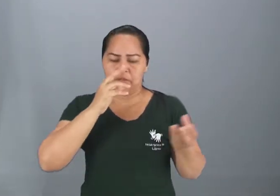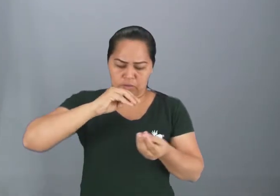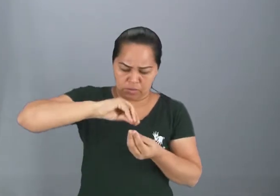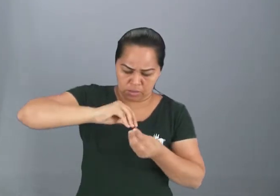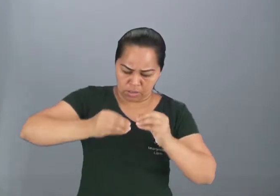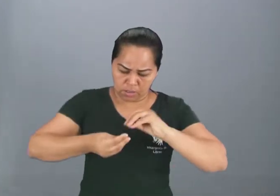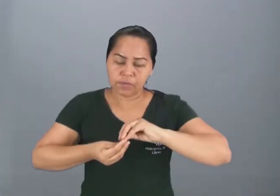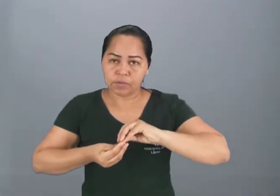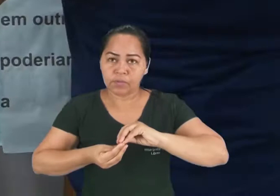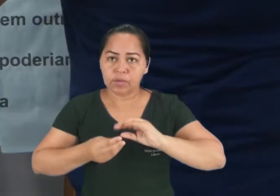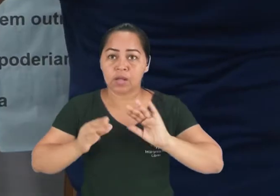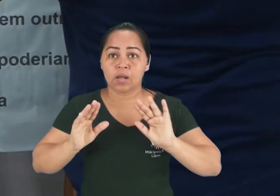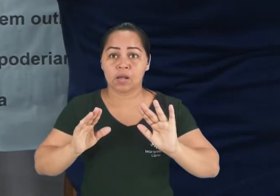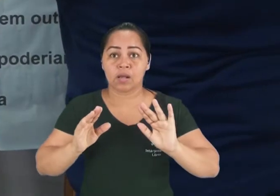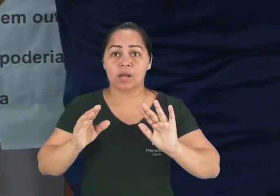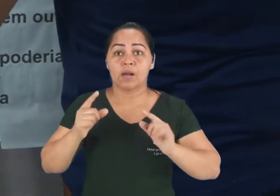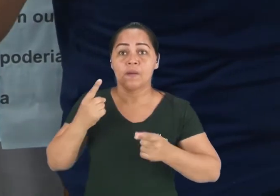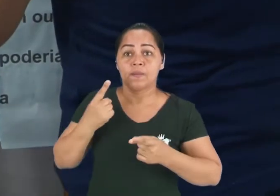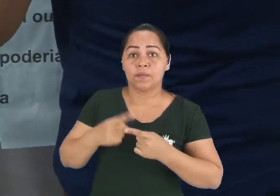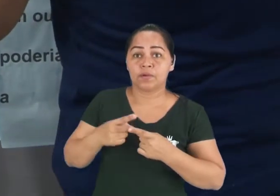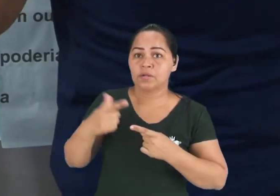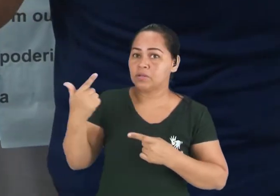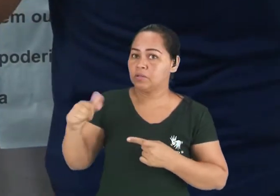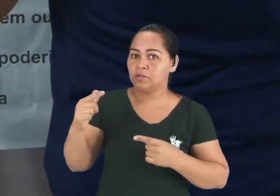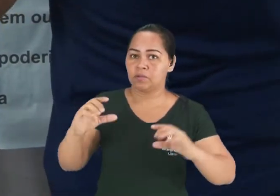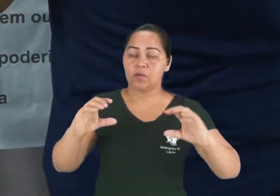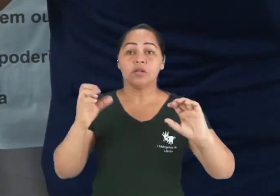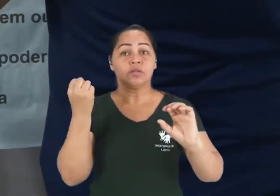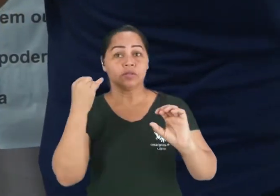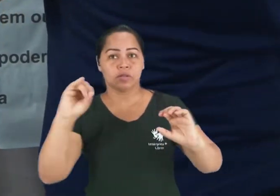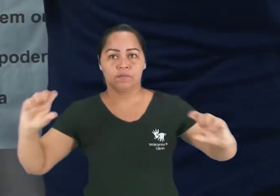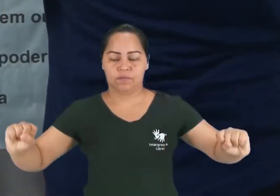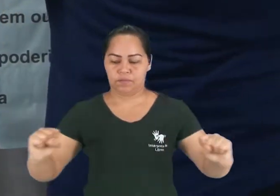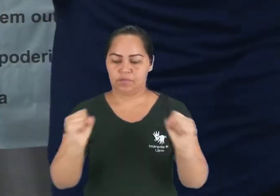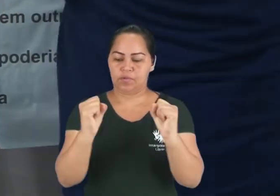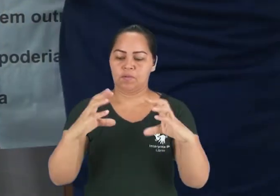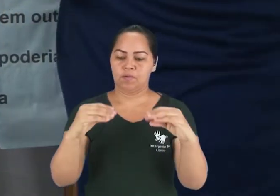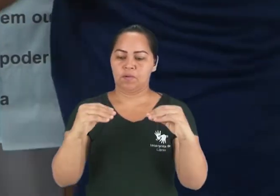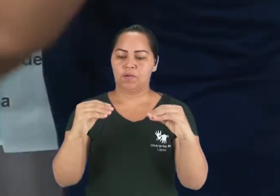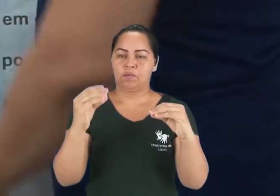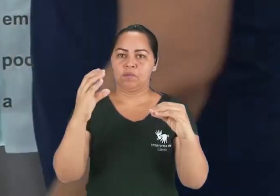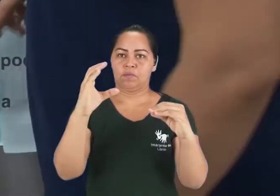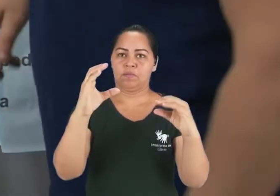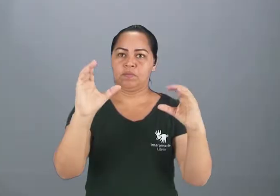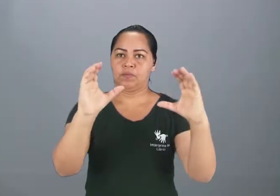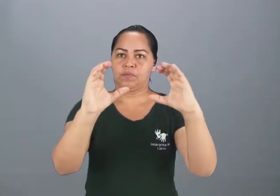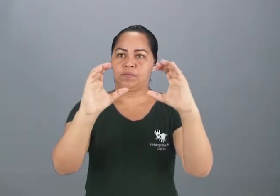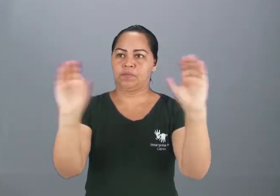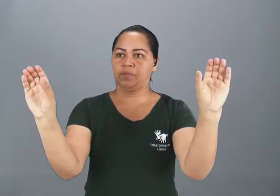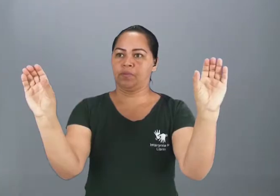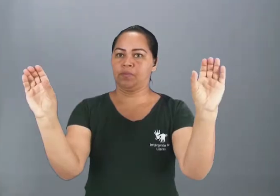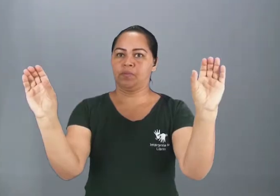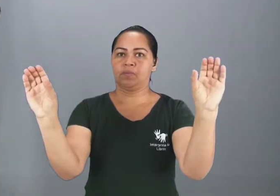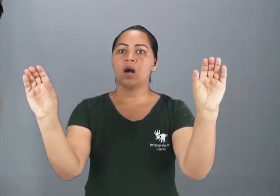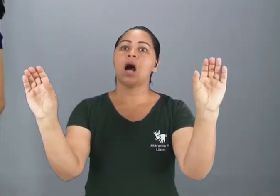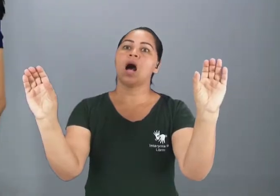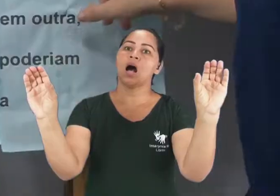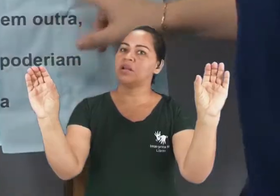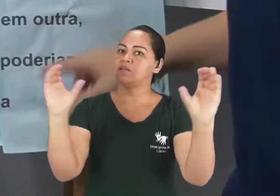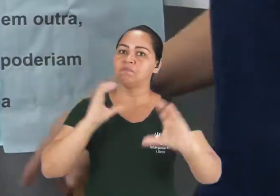Que eles não estão se comunicando. Que eles não estão se comunicando,